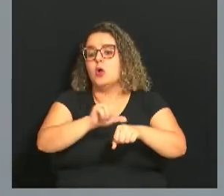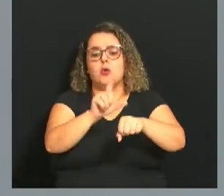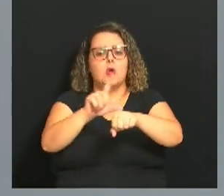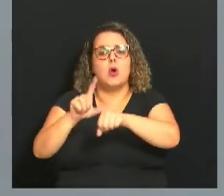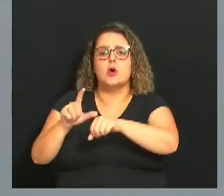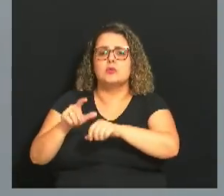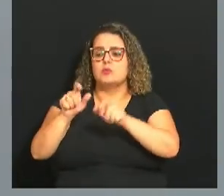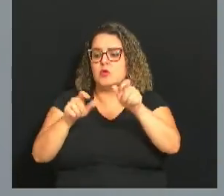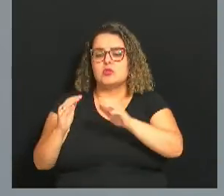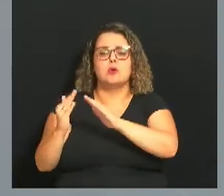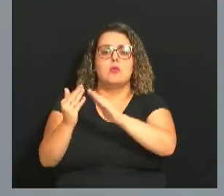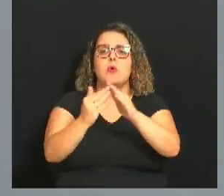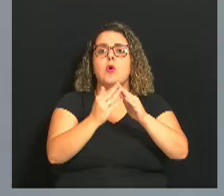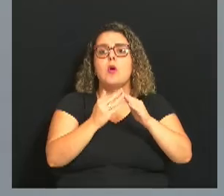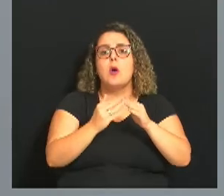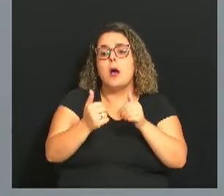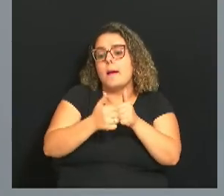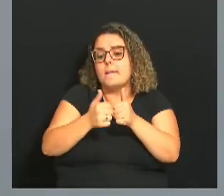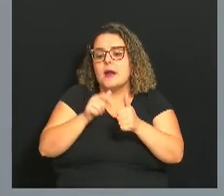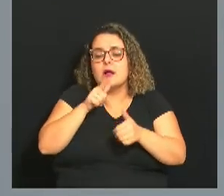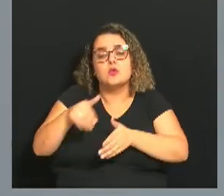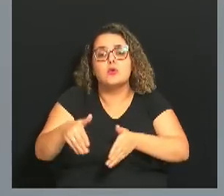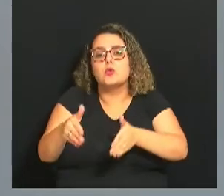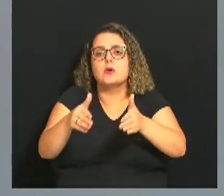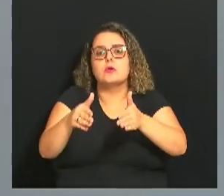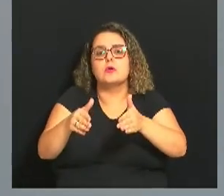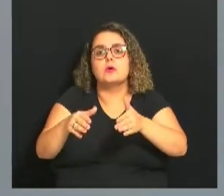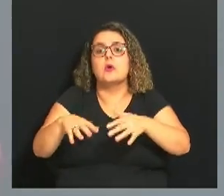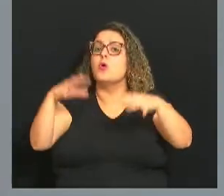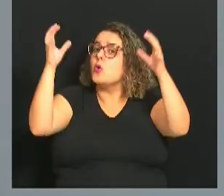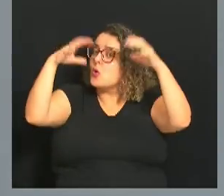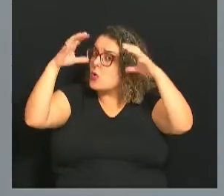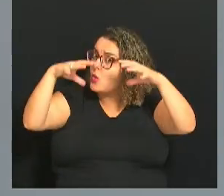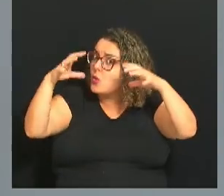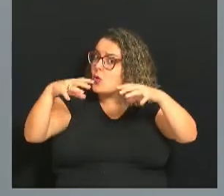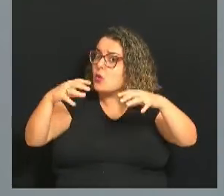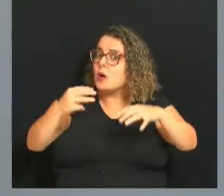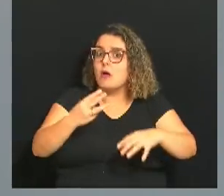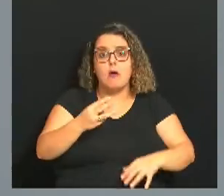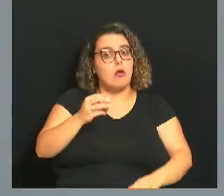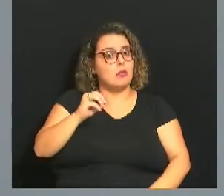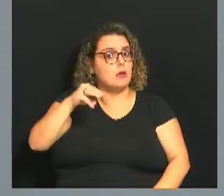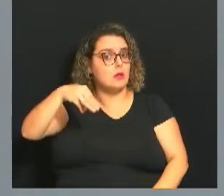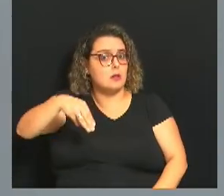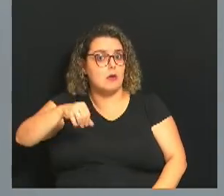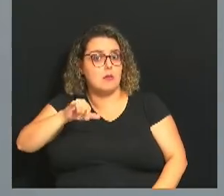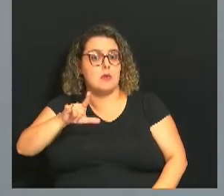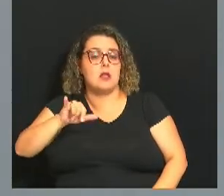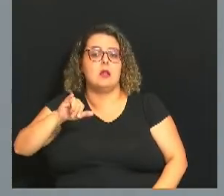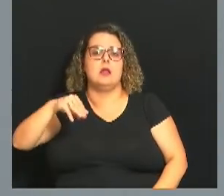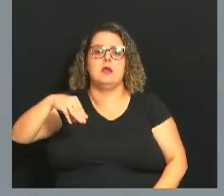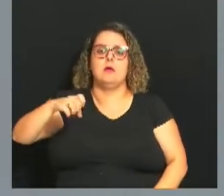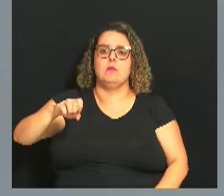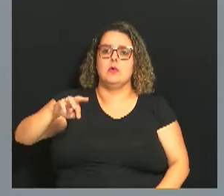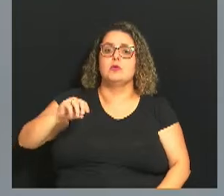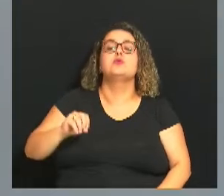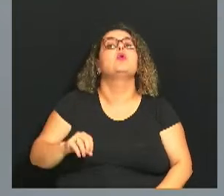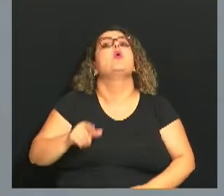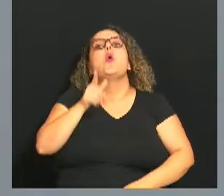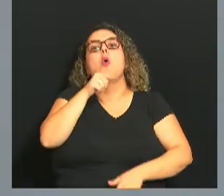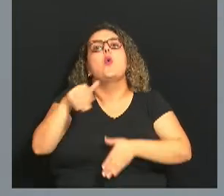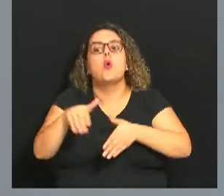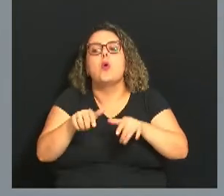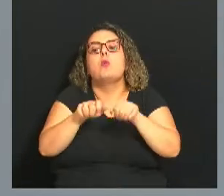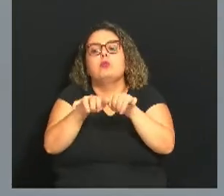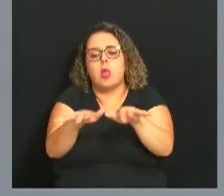na área exposta ao rio, por exemplo, olha, vem uma chuva aí que a previsão é 30 milímetros, fique alerta porque o rio pode inundar. Né?